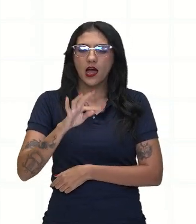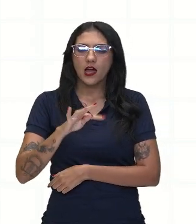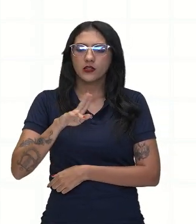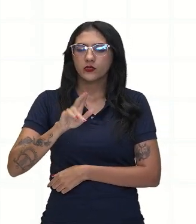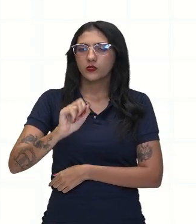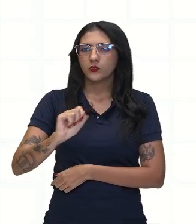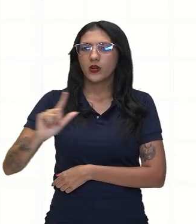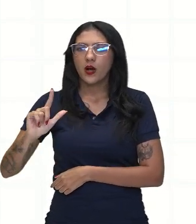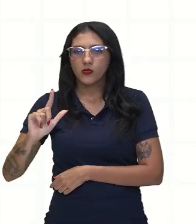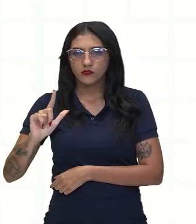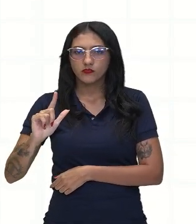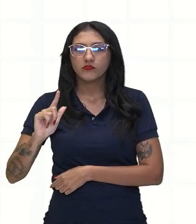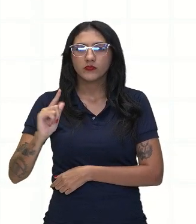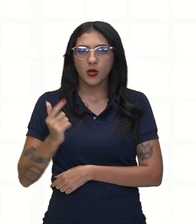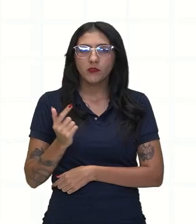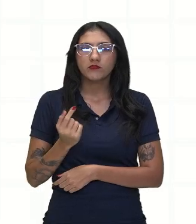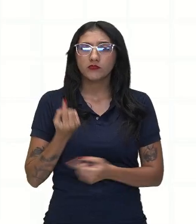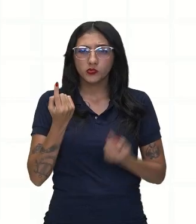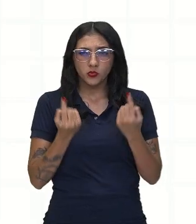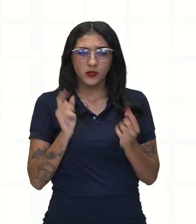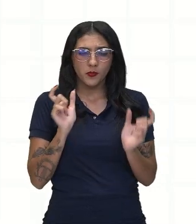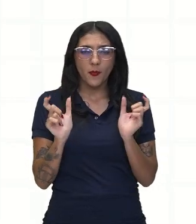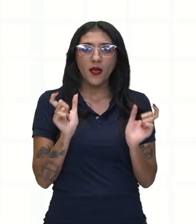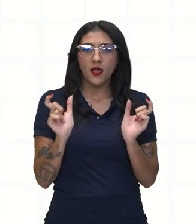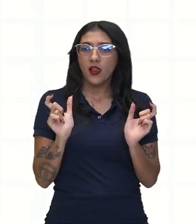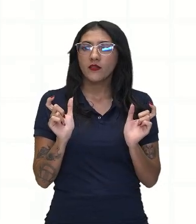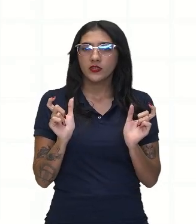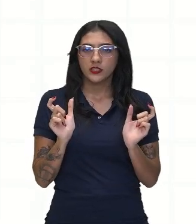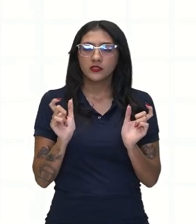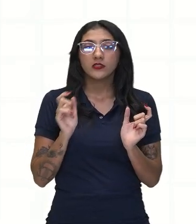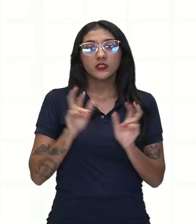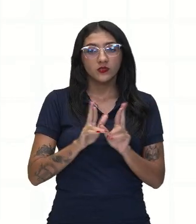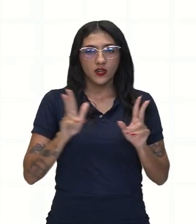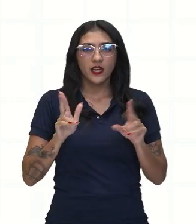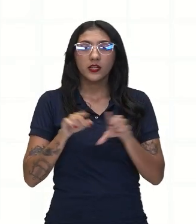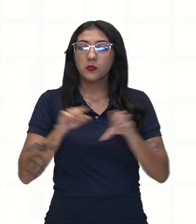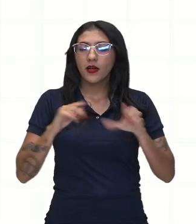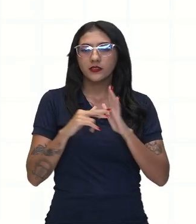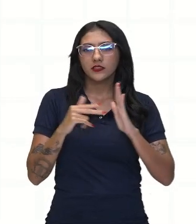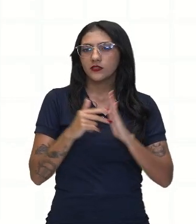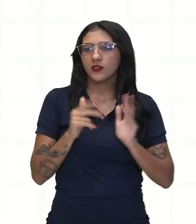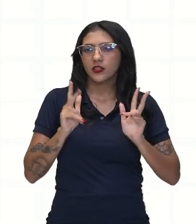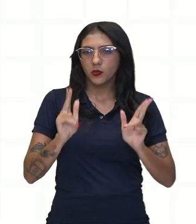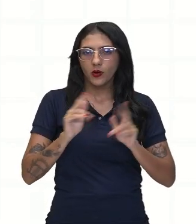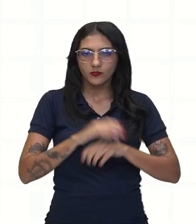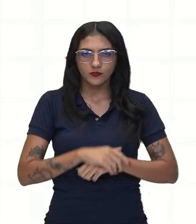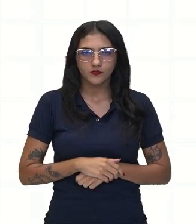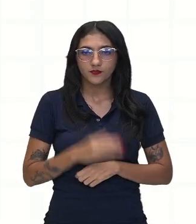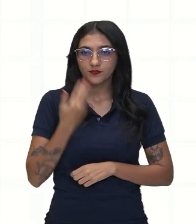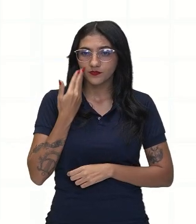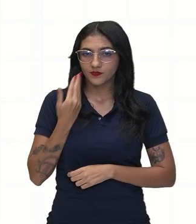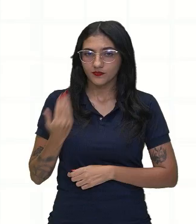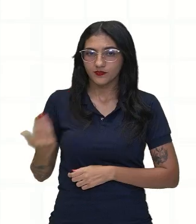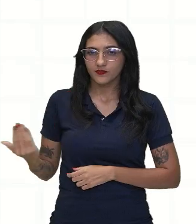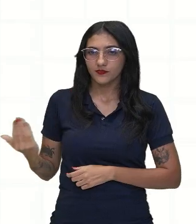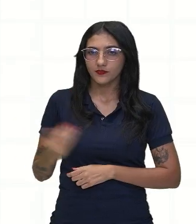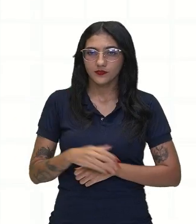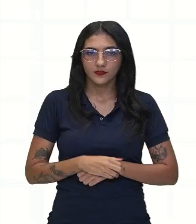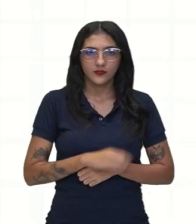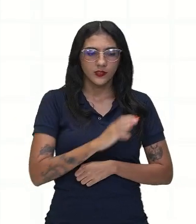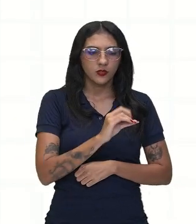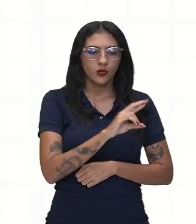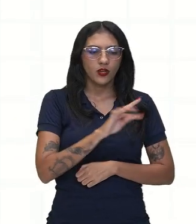palavra, troquei as palavras, mas não alterei o sentido da frase. Correto e certo, a mesma coisa.